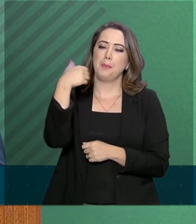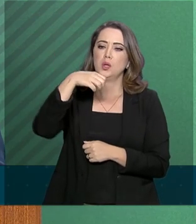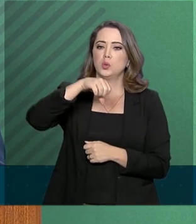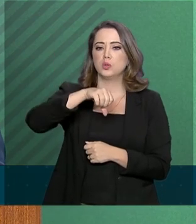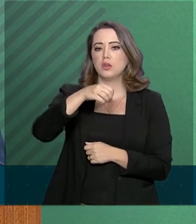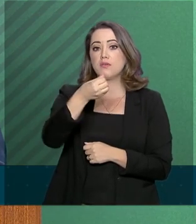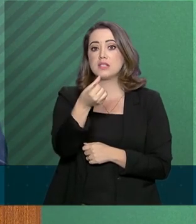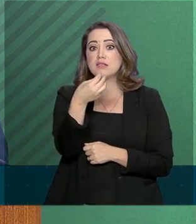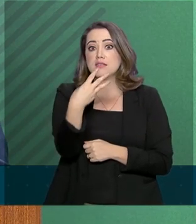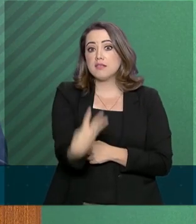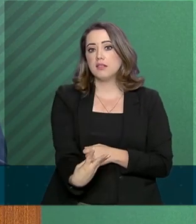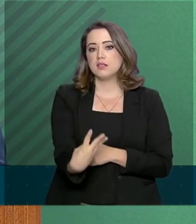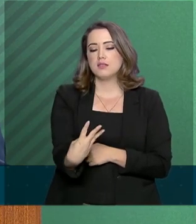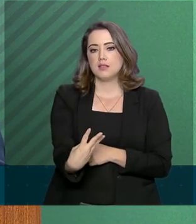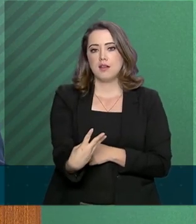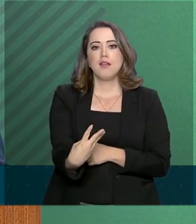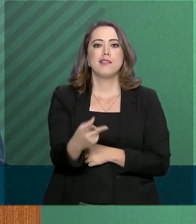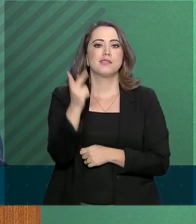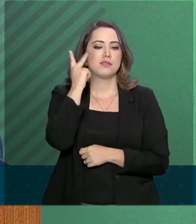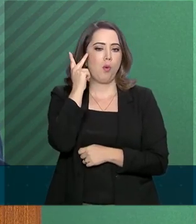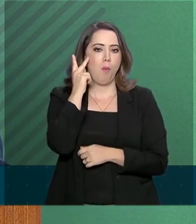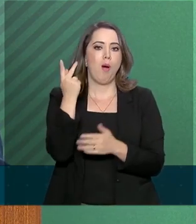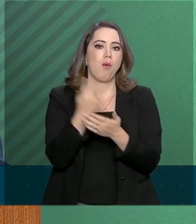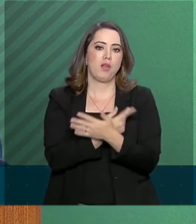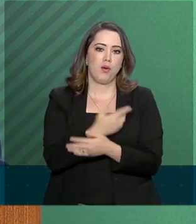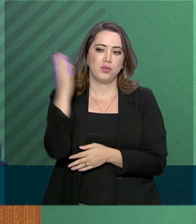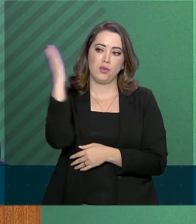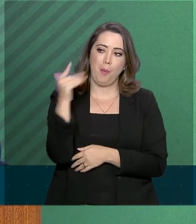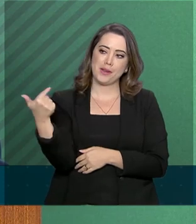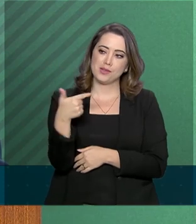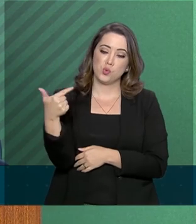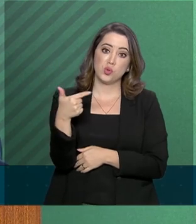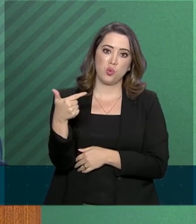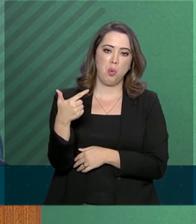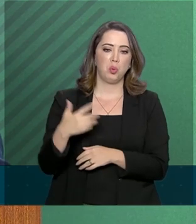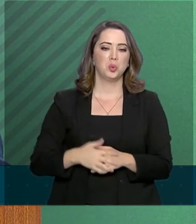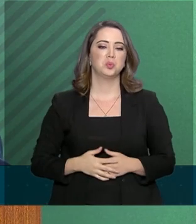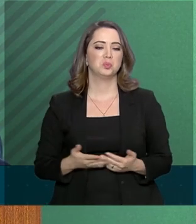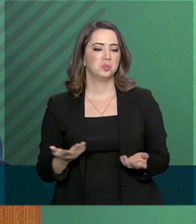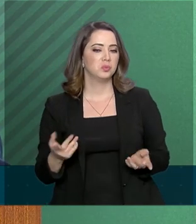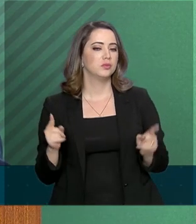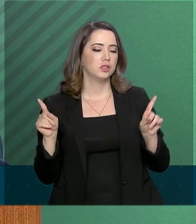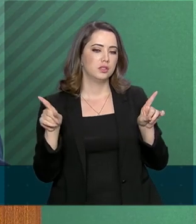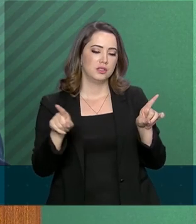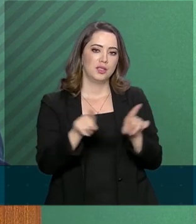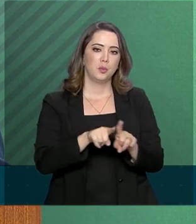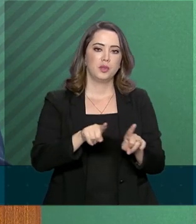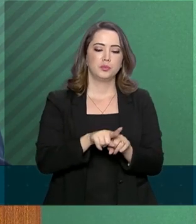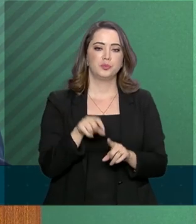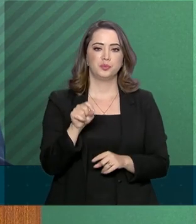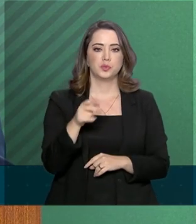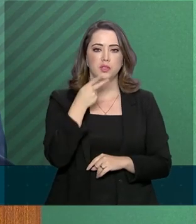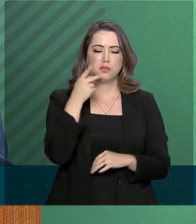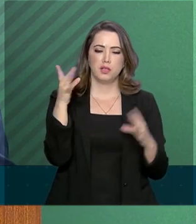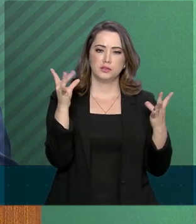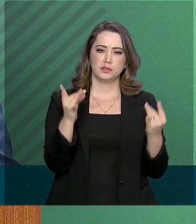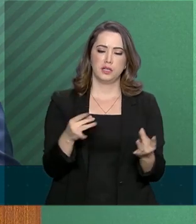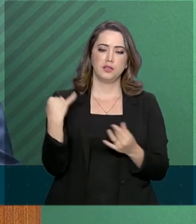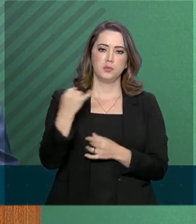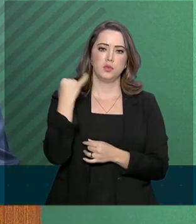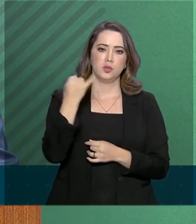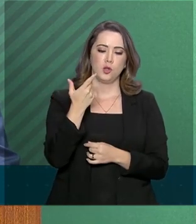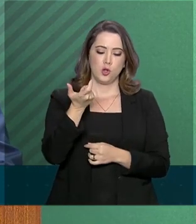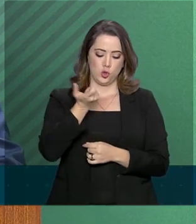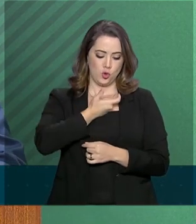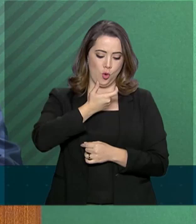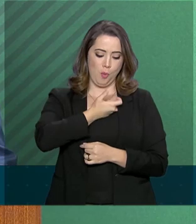1963 em são paulo além disso destaca-se a conquista do maior